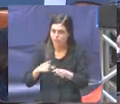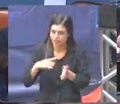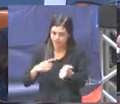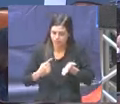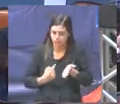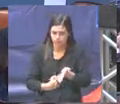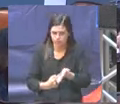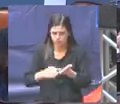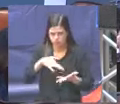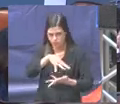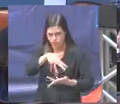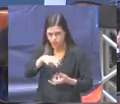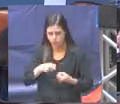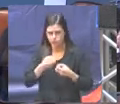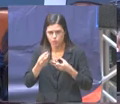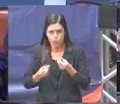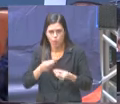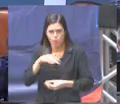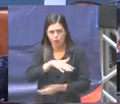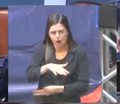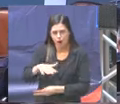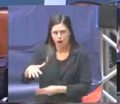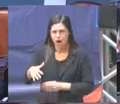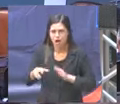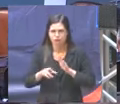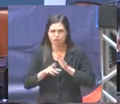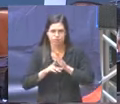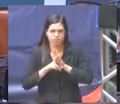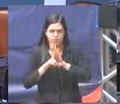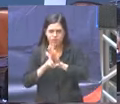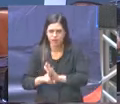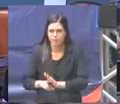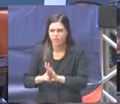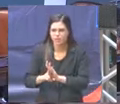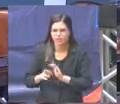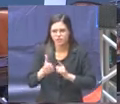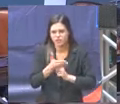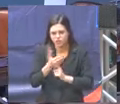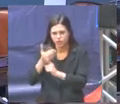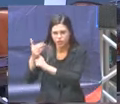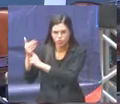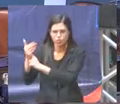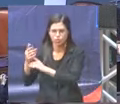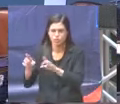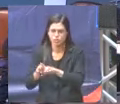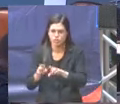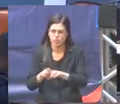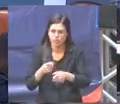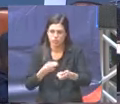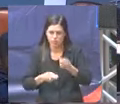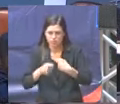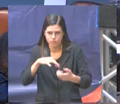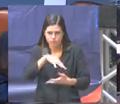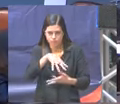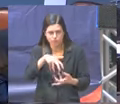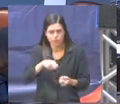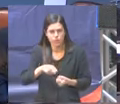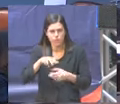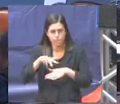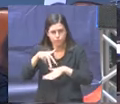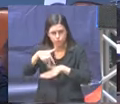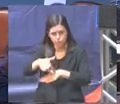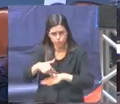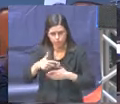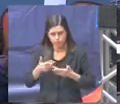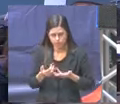sustentabilidade? Como os setores que representam, desde tecnologias, as mentorias digitais e até comércio, a sustentabilidade, estão se posicionando para